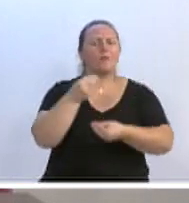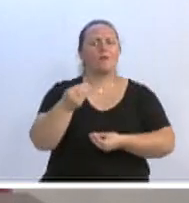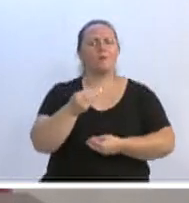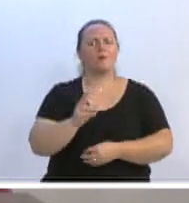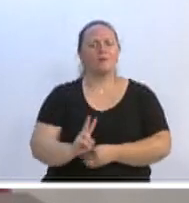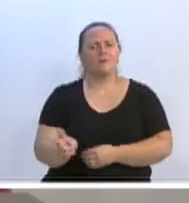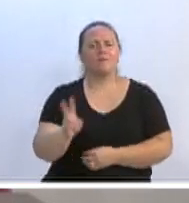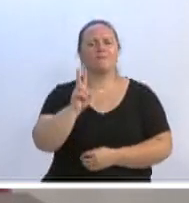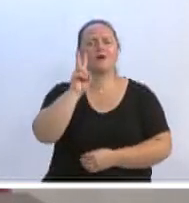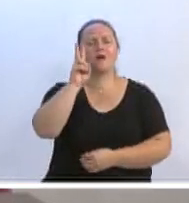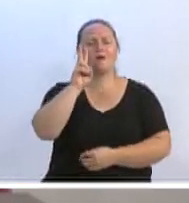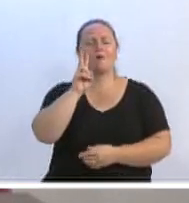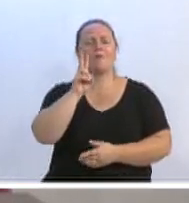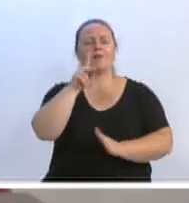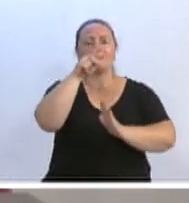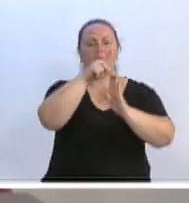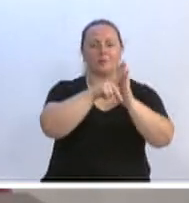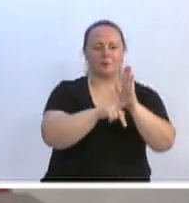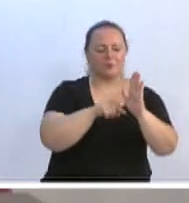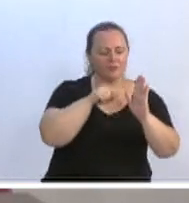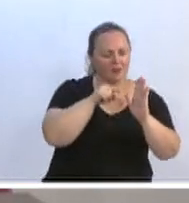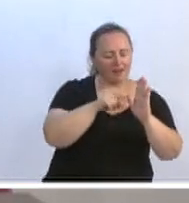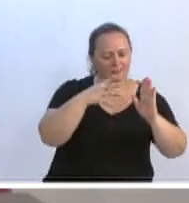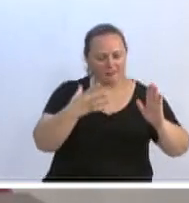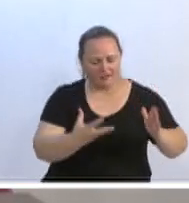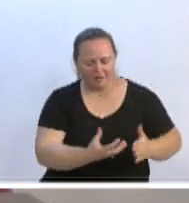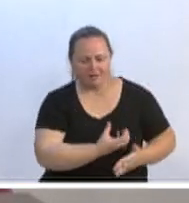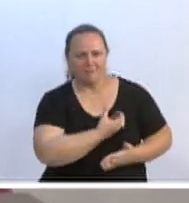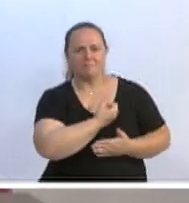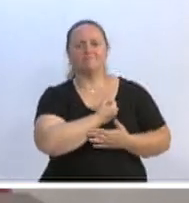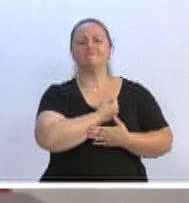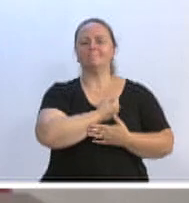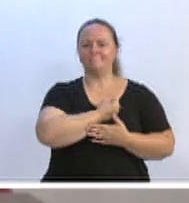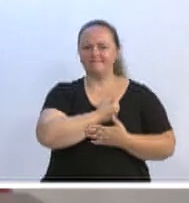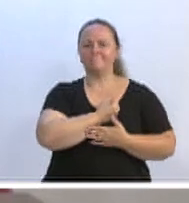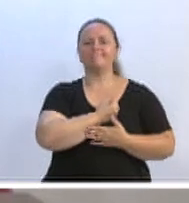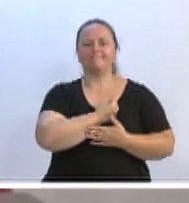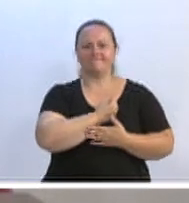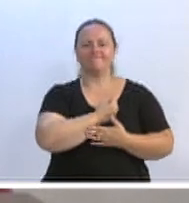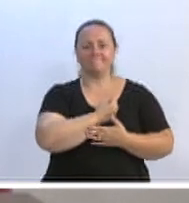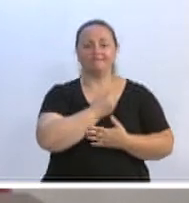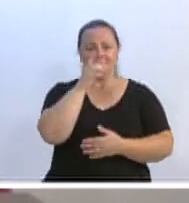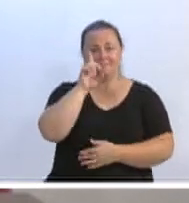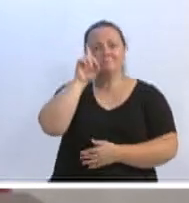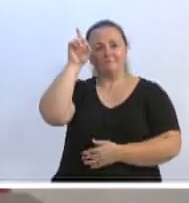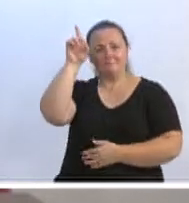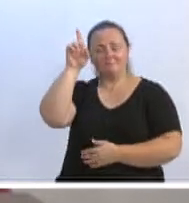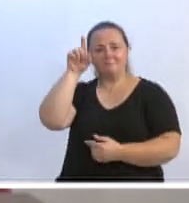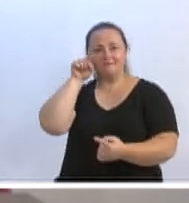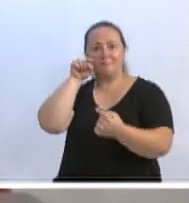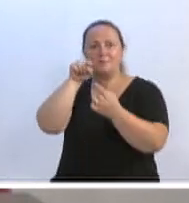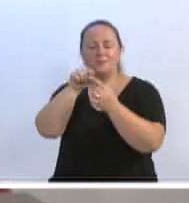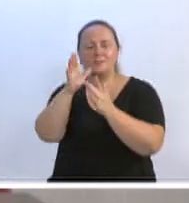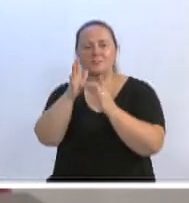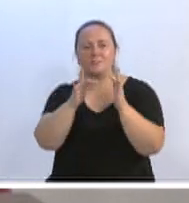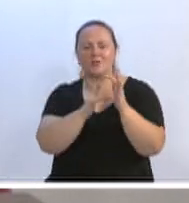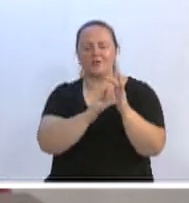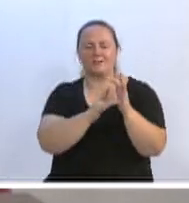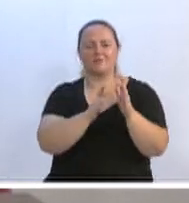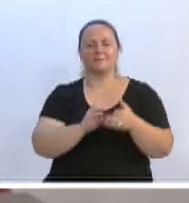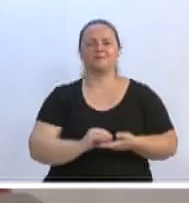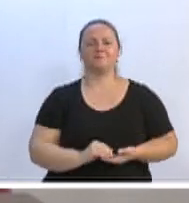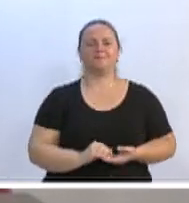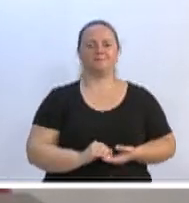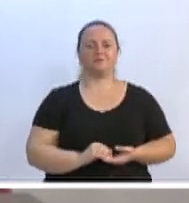regem o projeto de salvação do Eterno Redentor. Diante